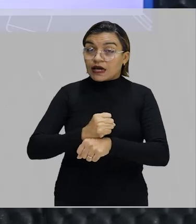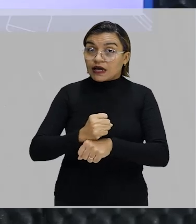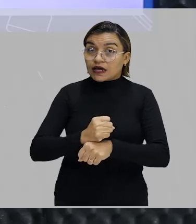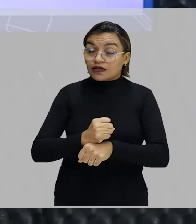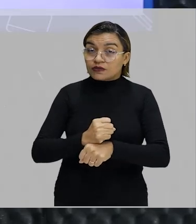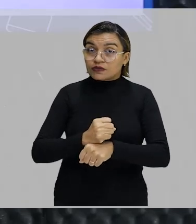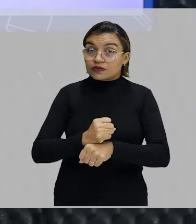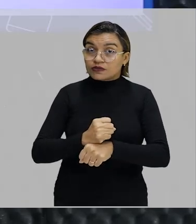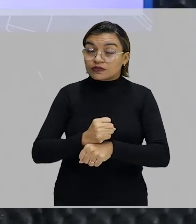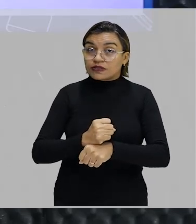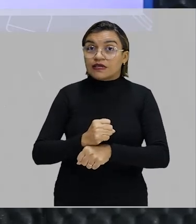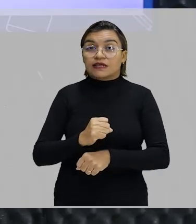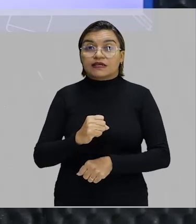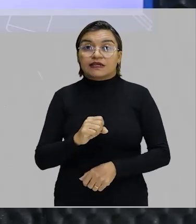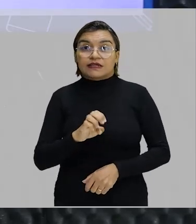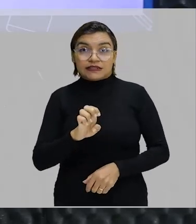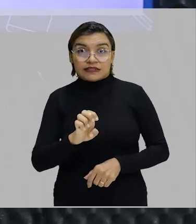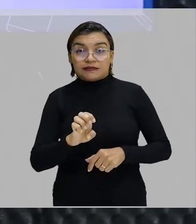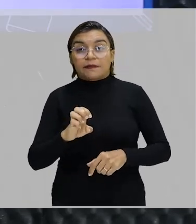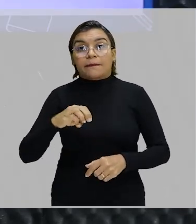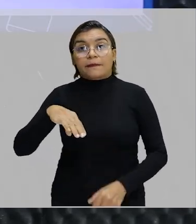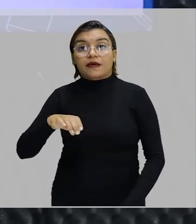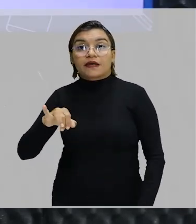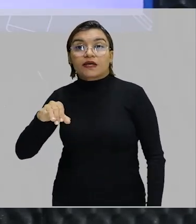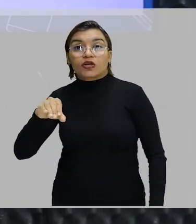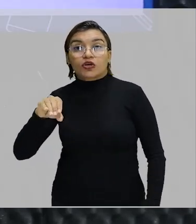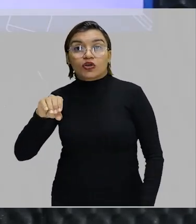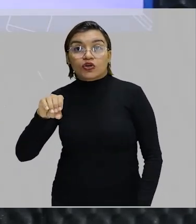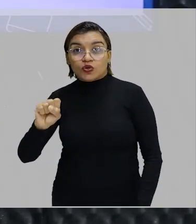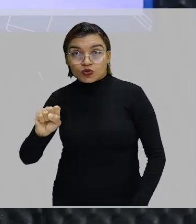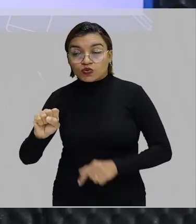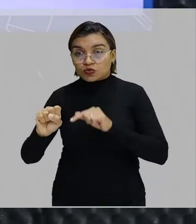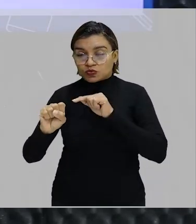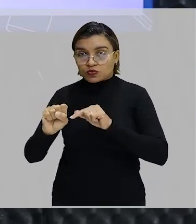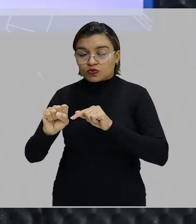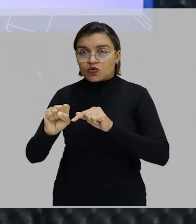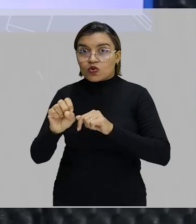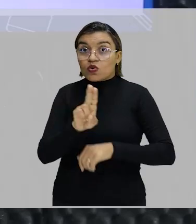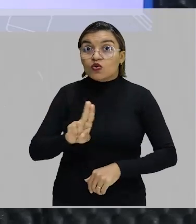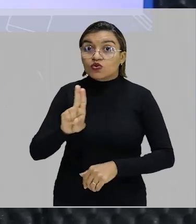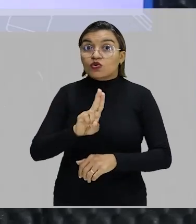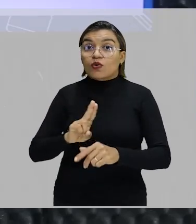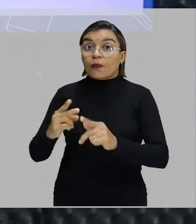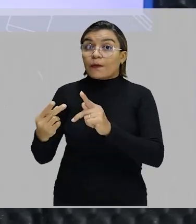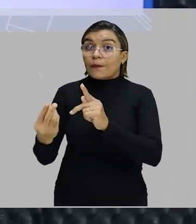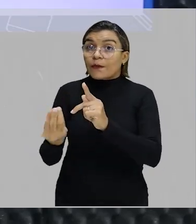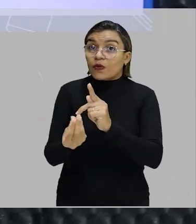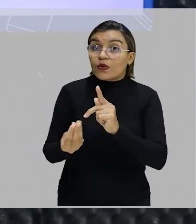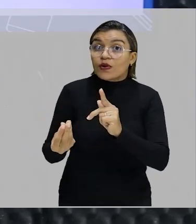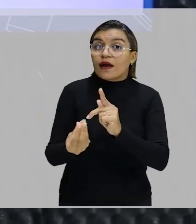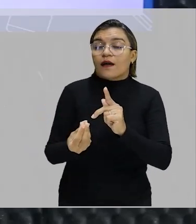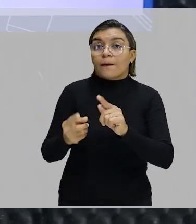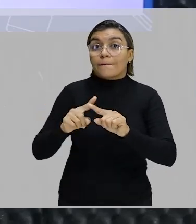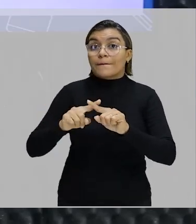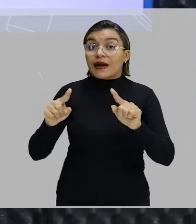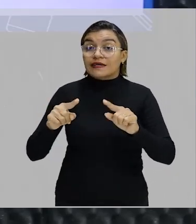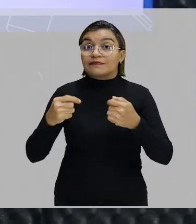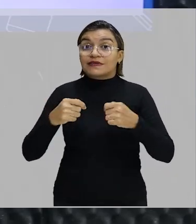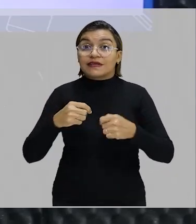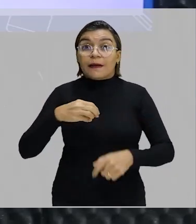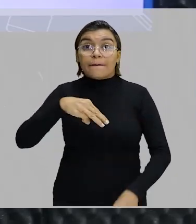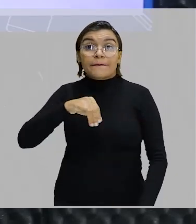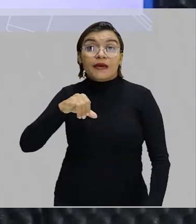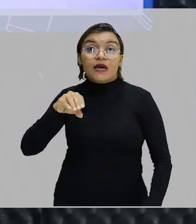Seria 2 anos e meio, metade. Então, aqui a gente tem uma que a gente chama